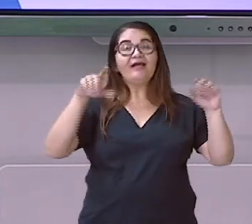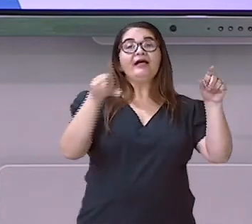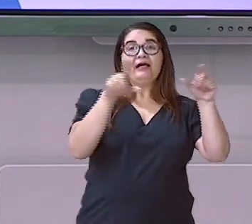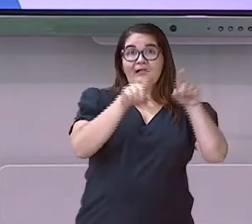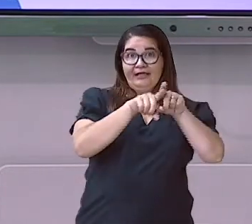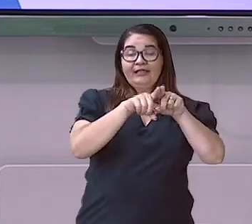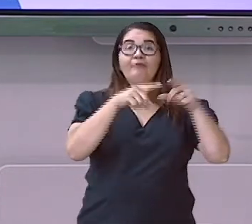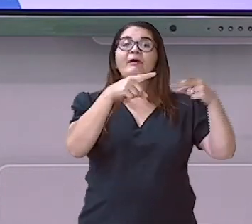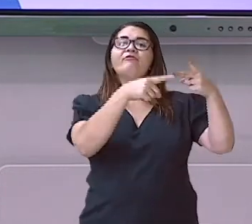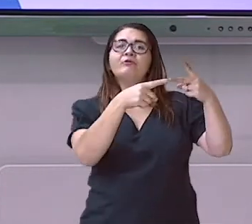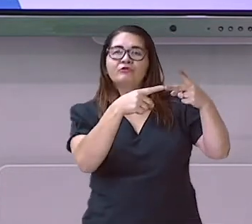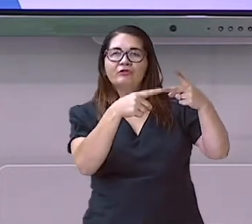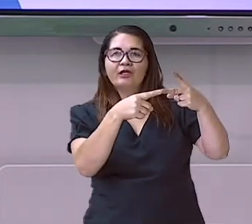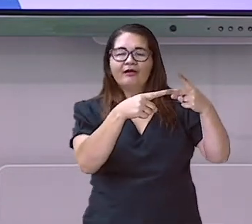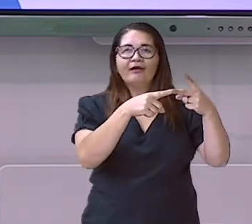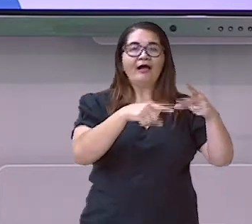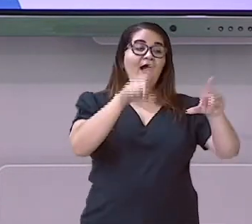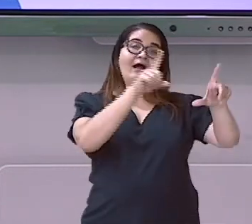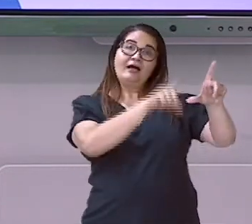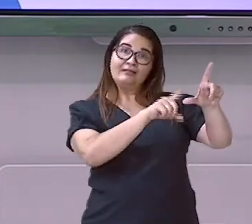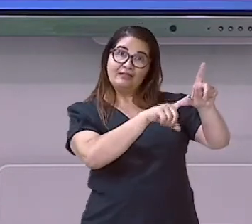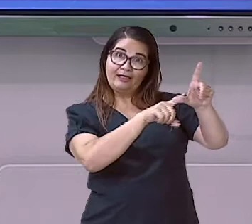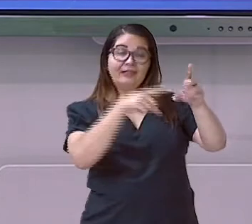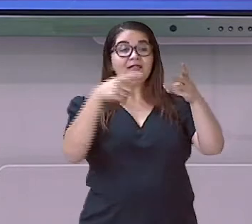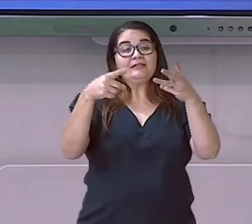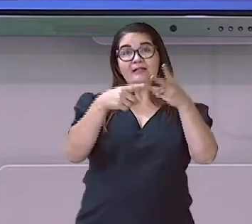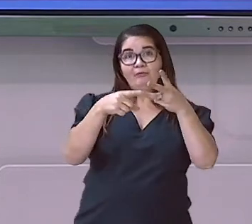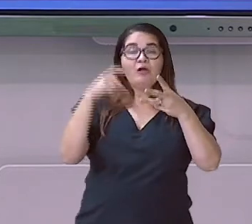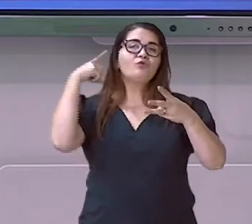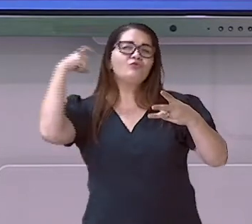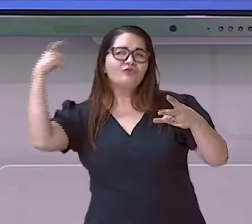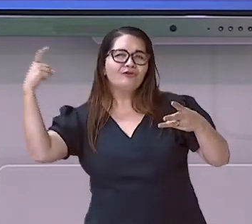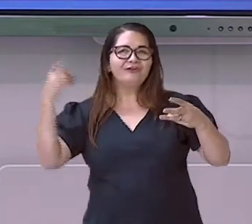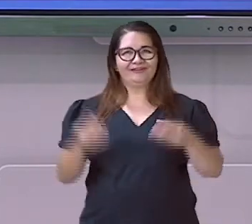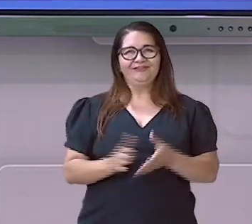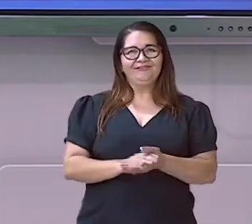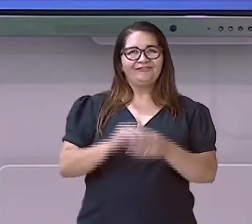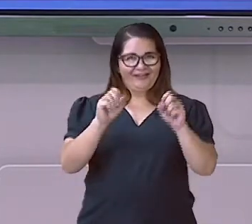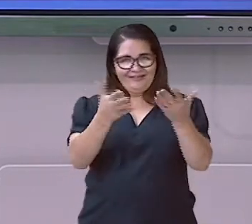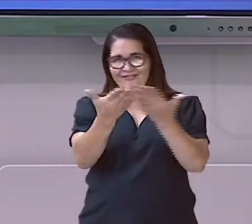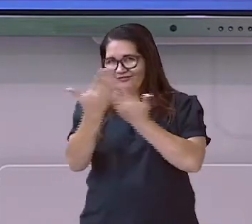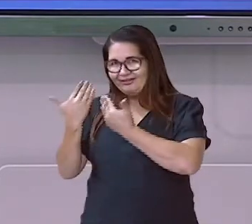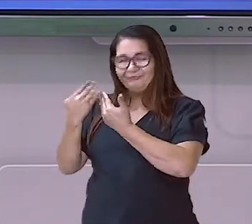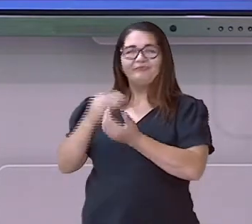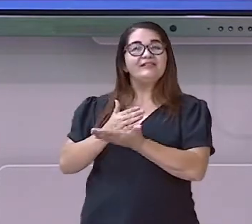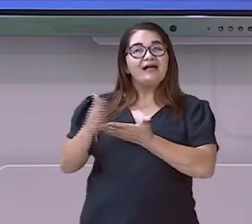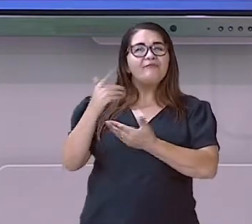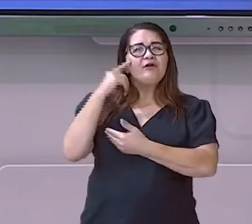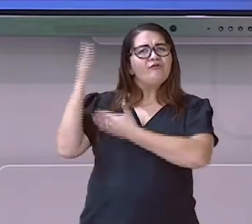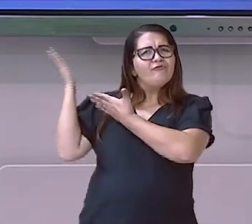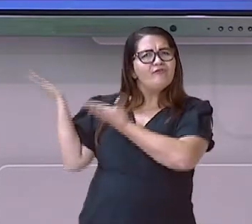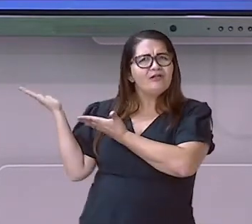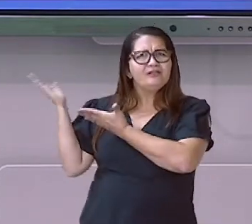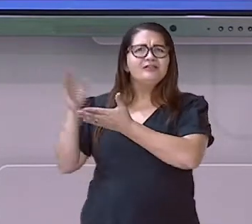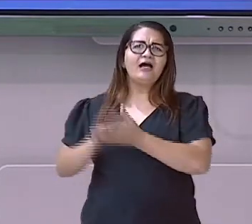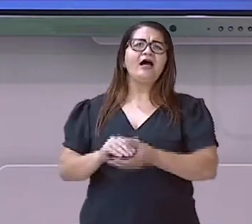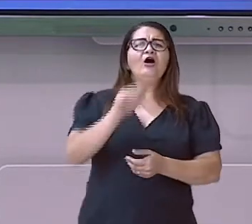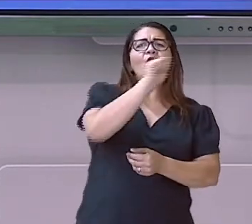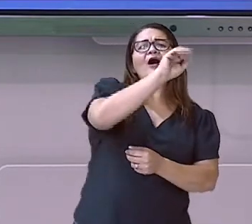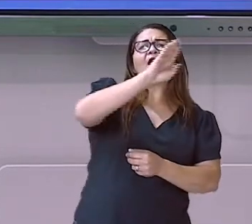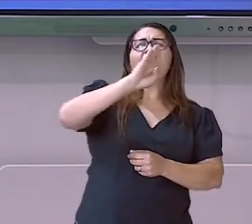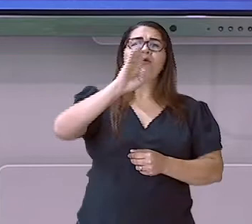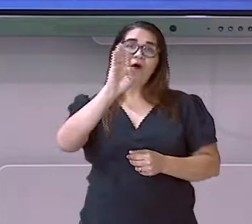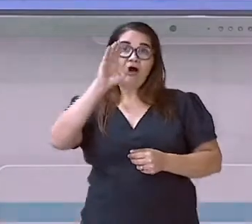suas letras. Vamos dar início à nossa aula? O alfabeto é um conjunto de sinais